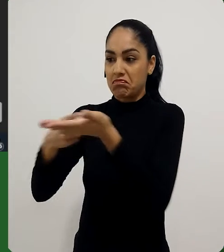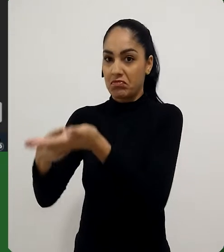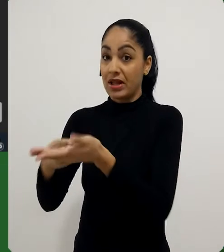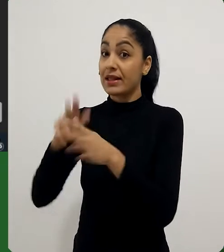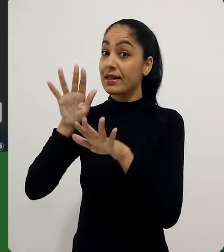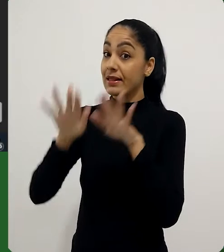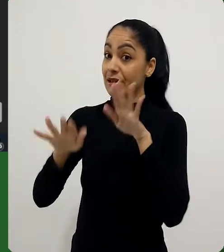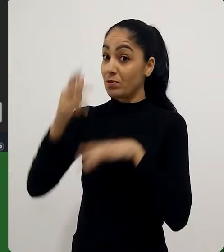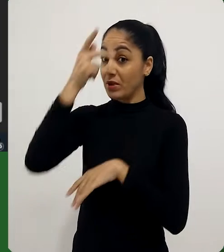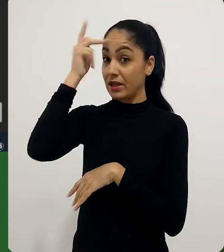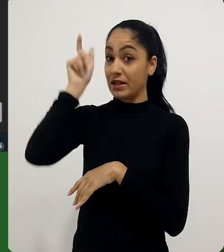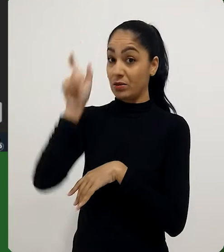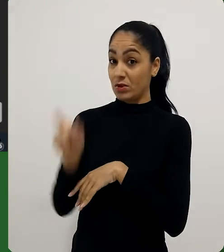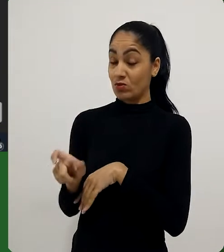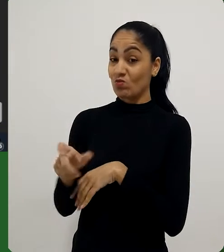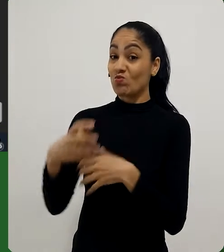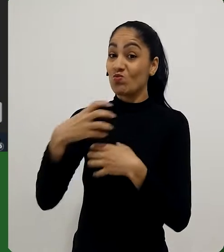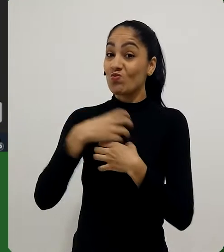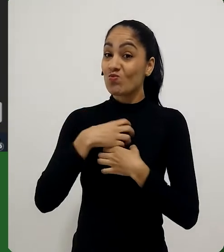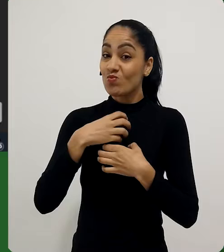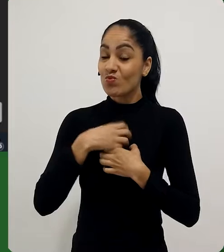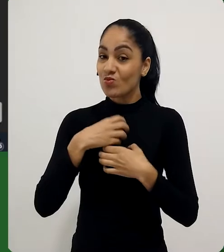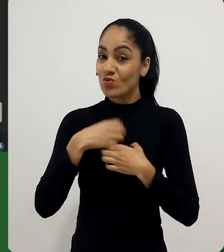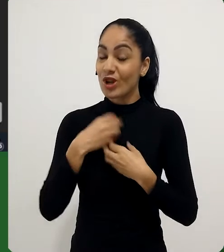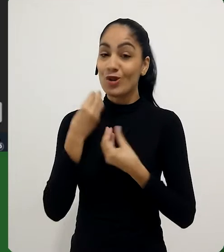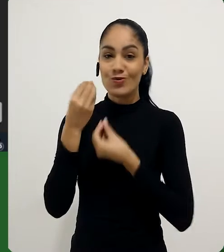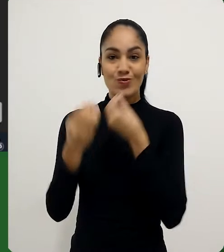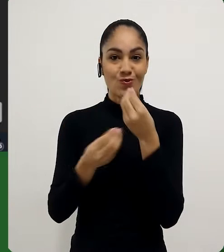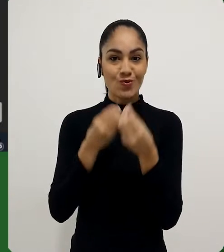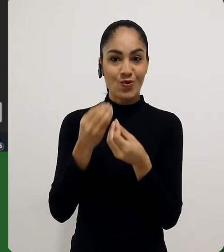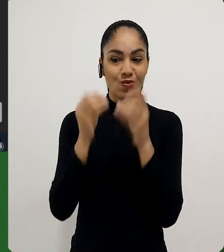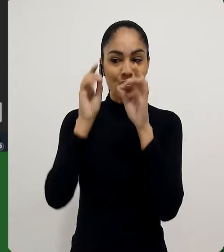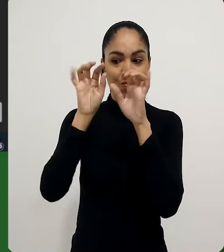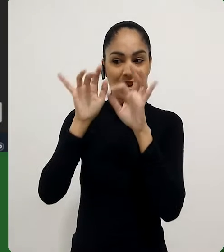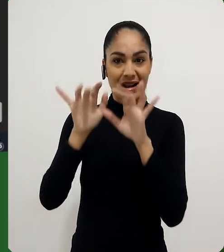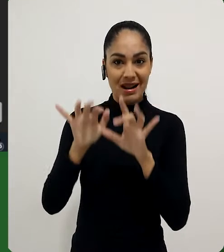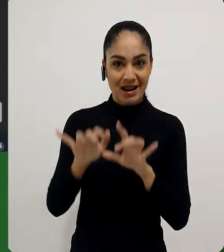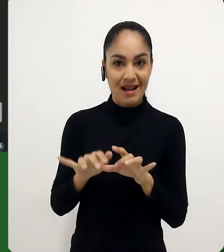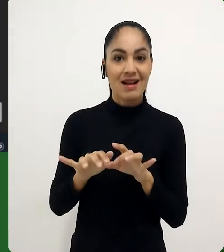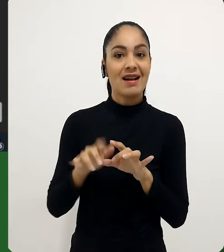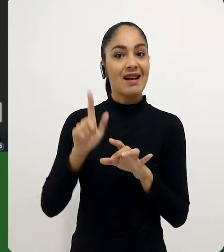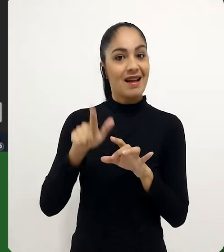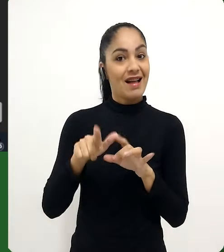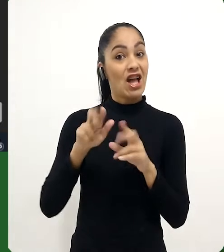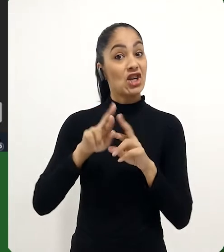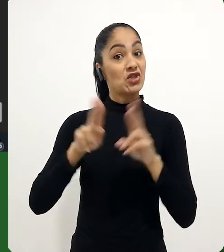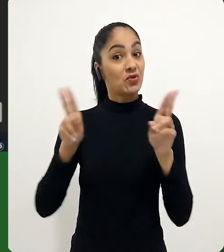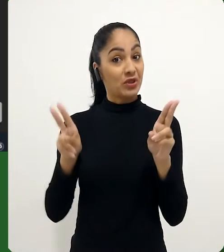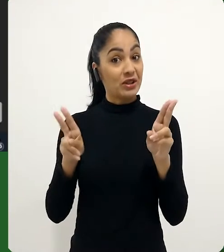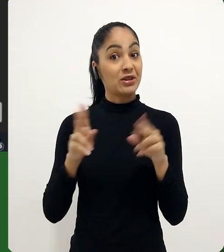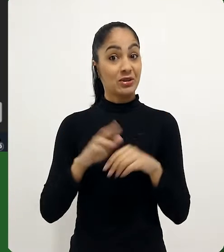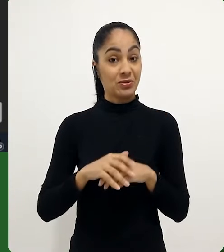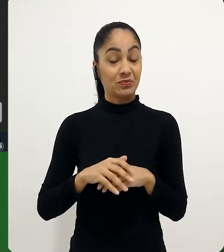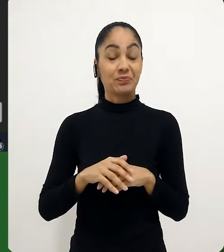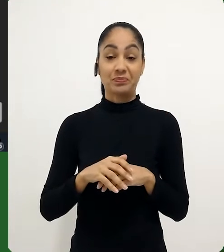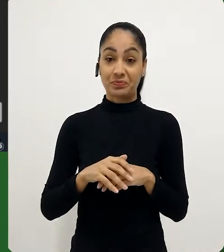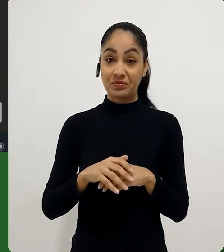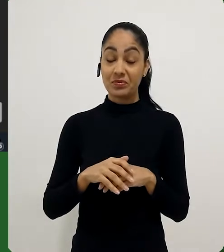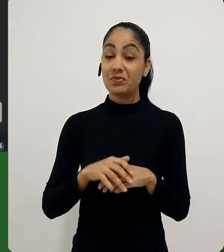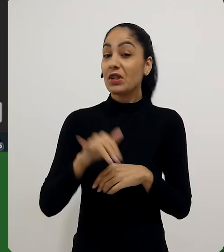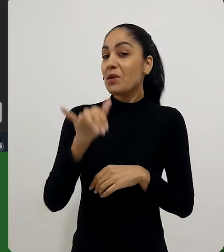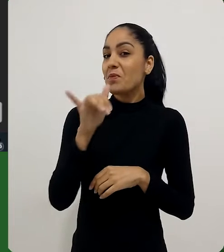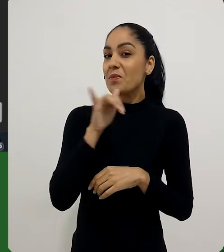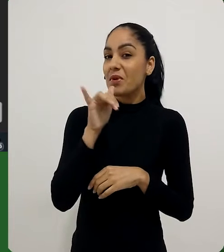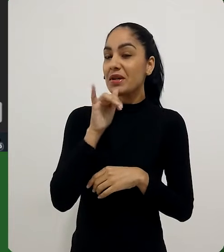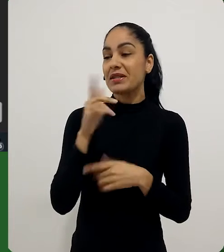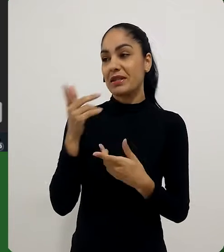vai interagir, vai encaminhar uma correspondência, a forma como você vai tratar o conteúdo é de